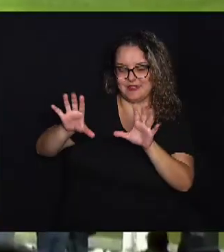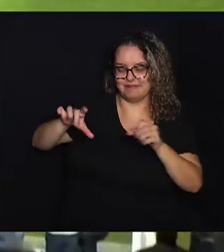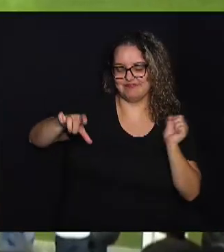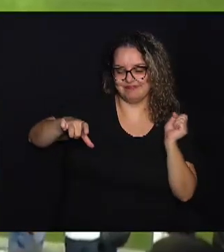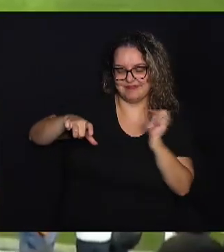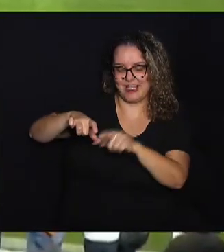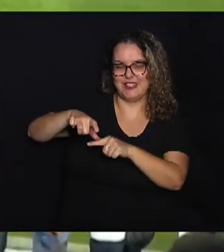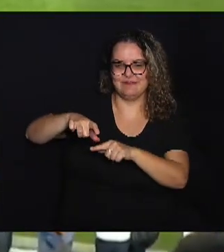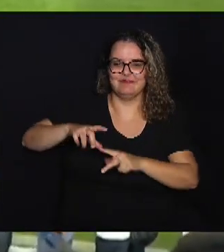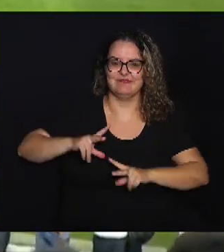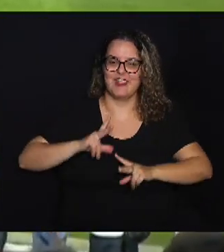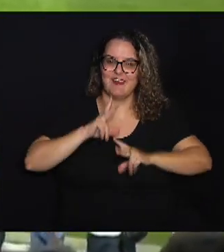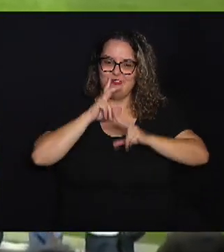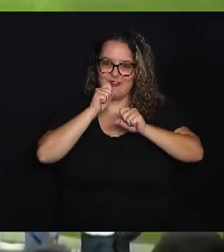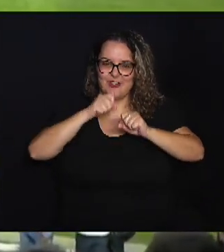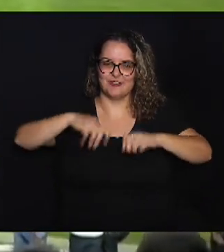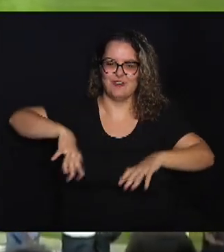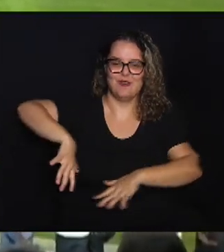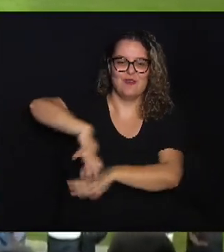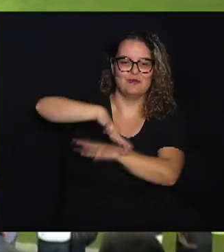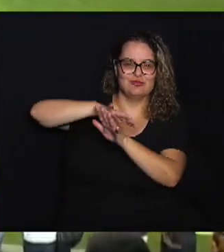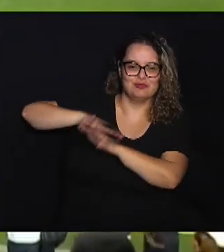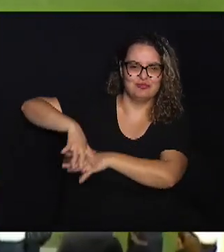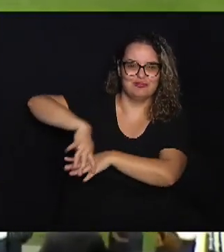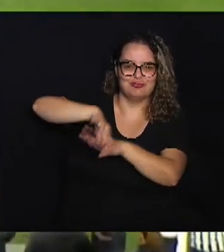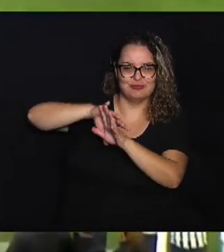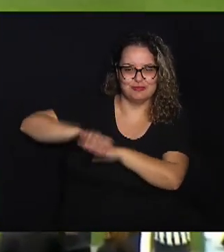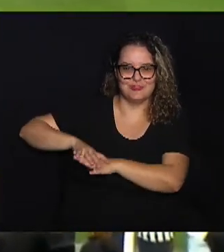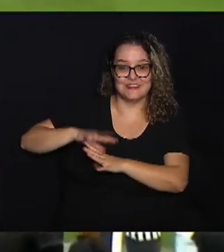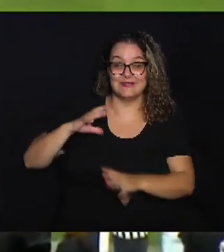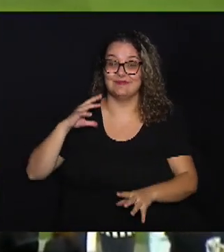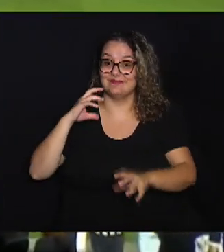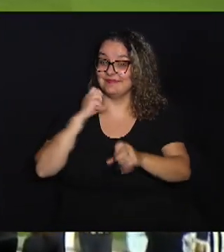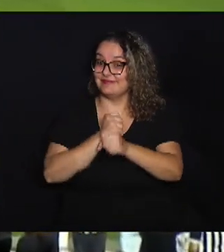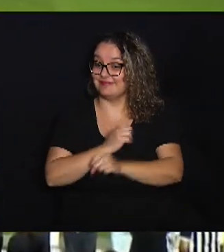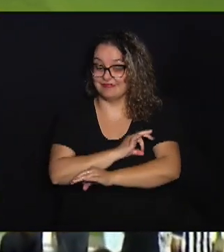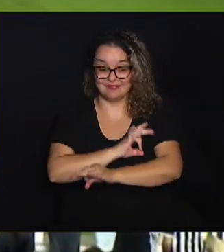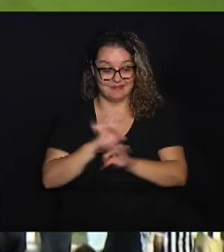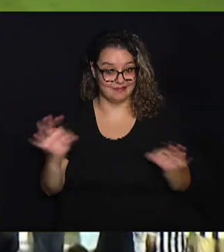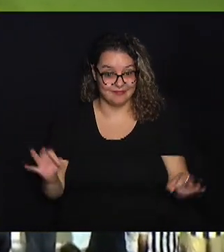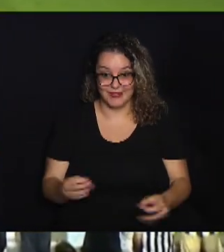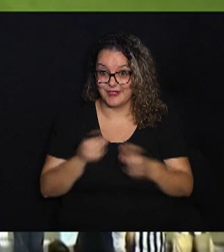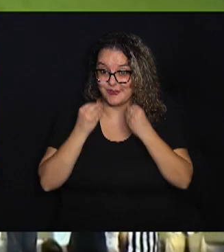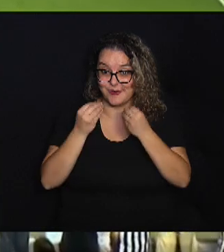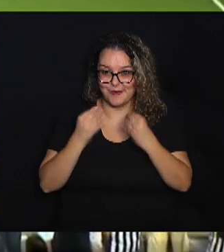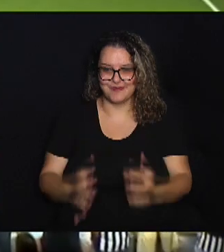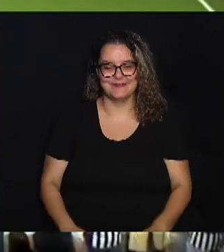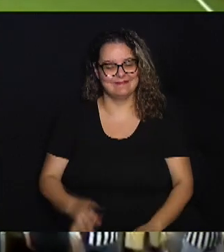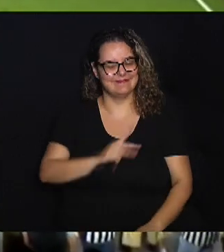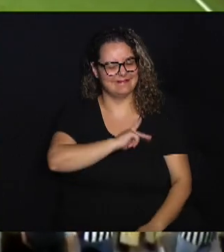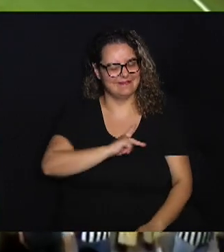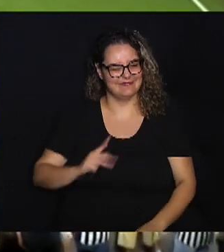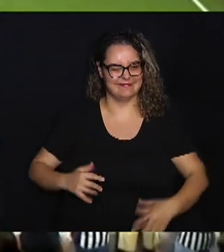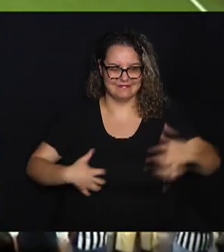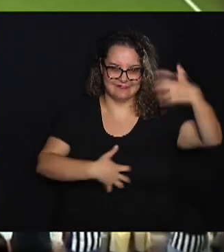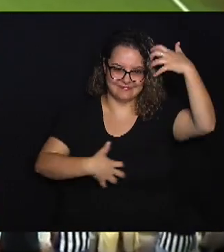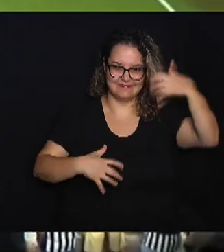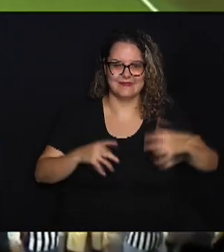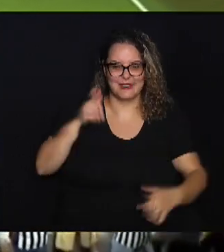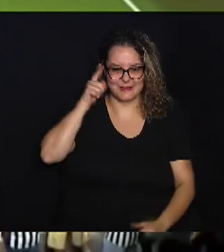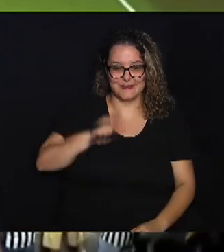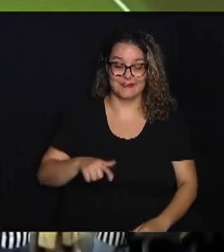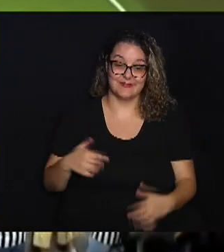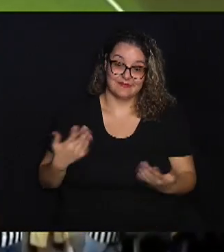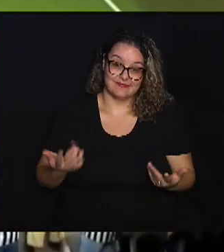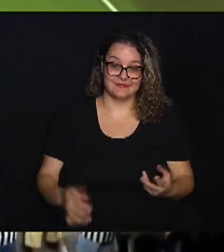firme, forte para o fundo das redes. Completamente improvável, mas a macaca foi buscar. E